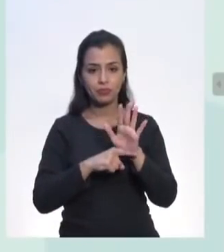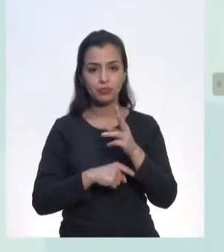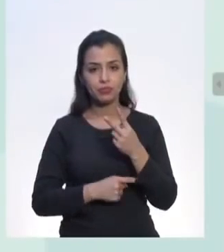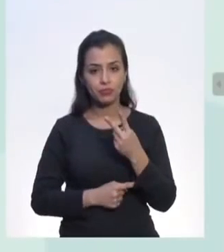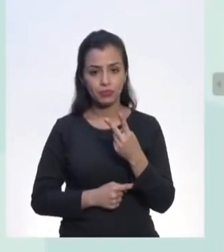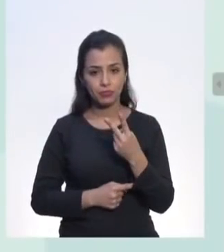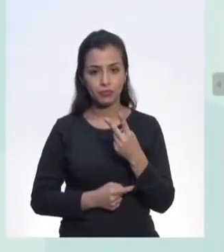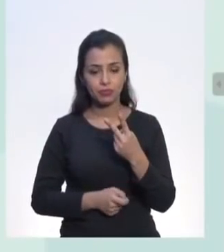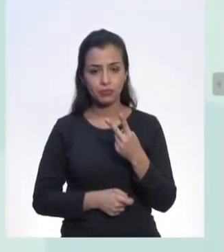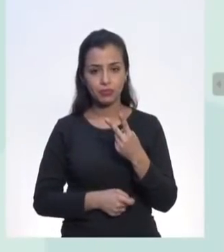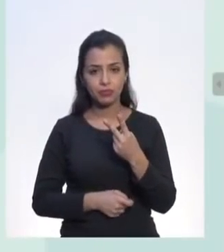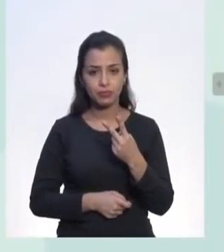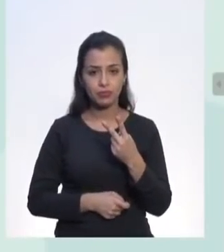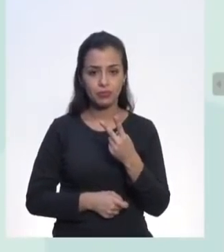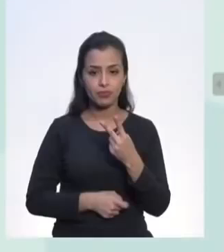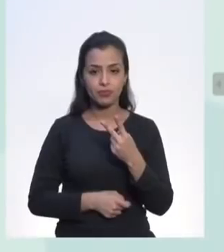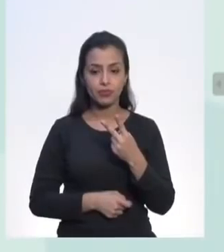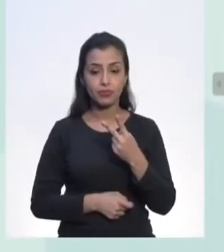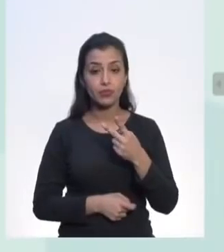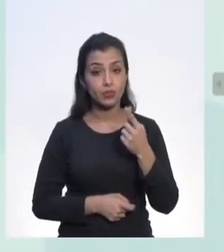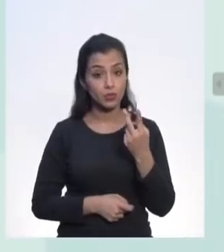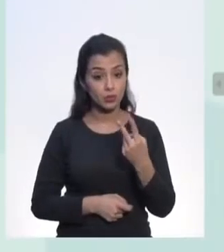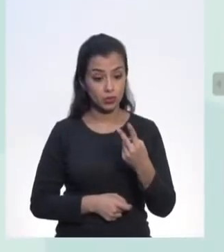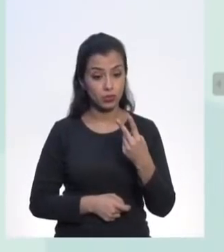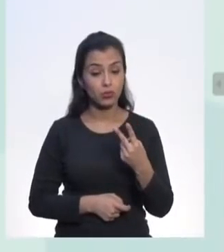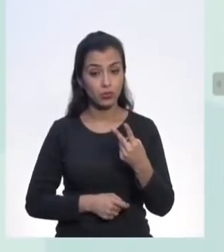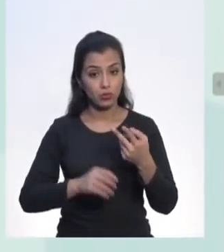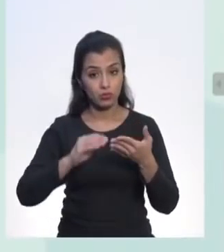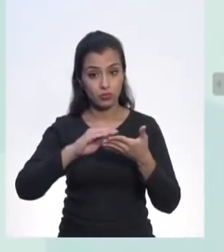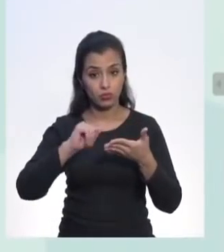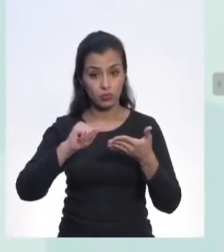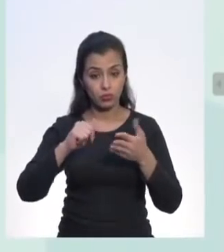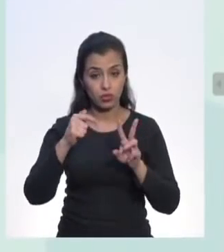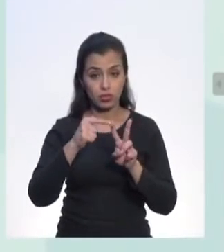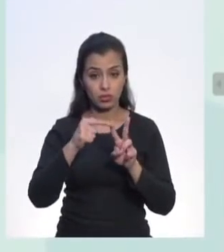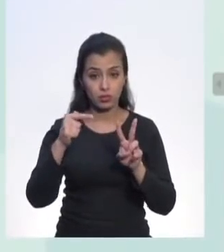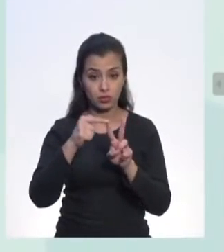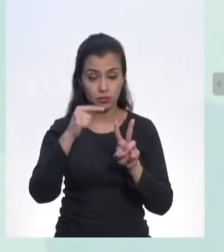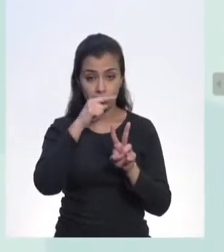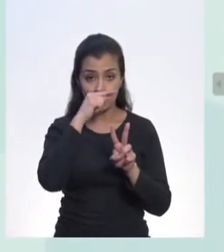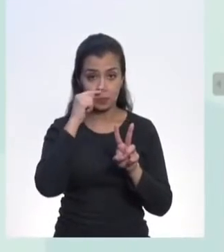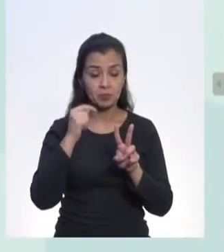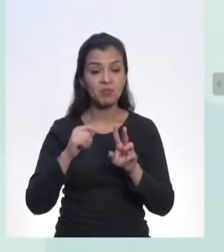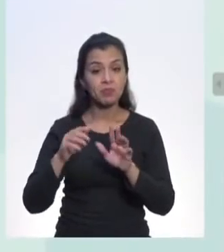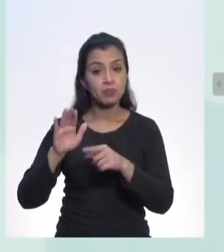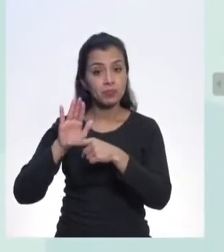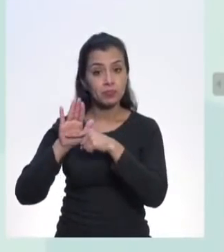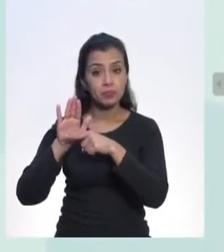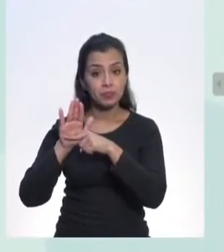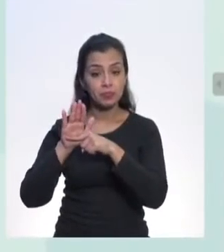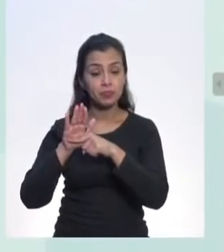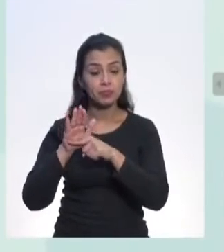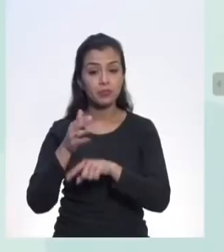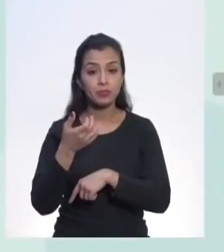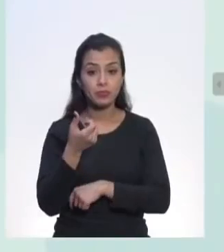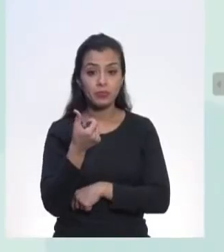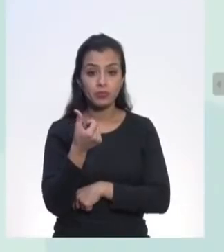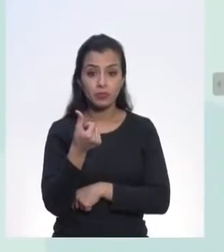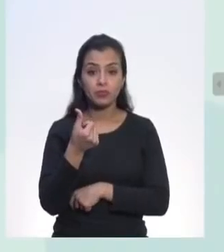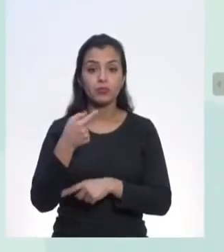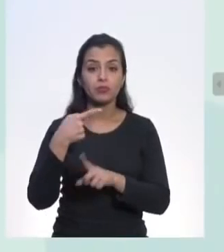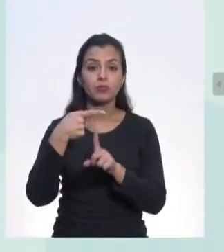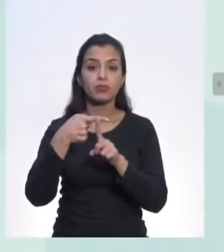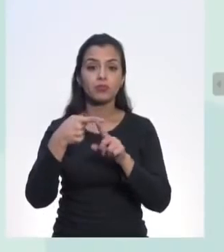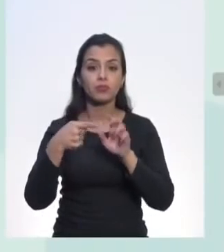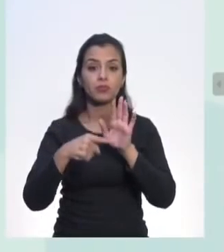2. Muito bem, esse 2 vai sair da raiz. Então, vai ficar menos 6, mais ou menos 2 raiz